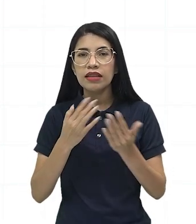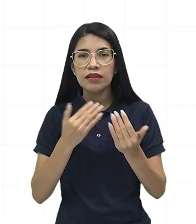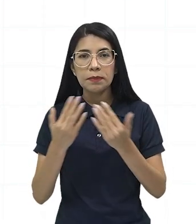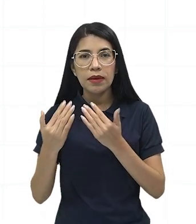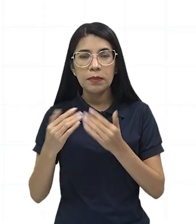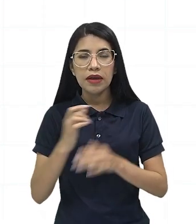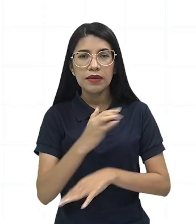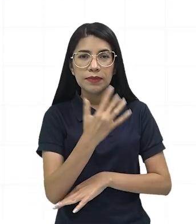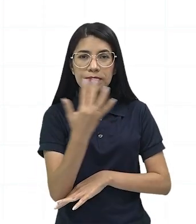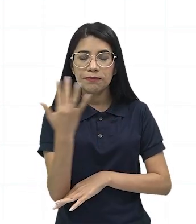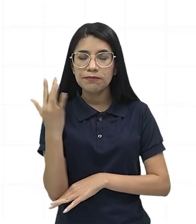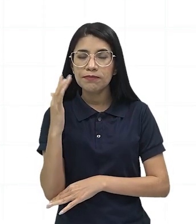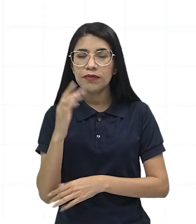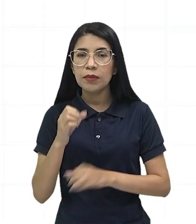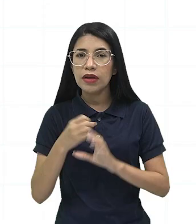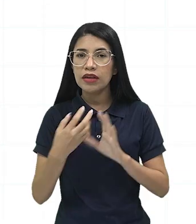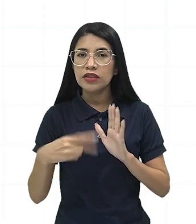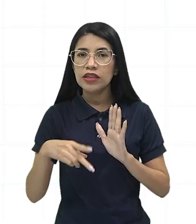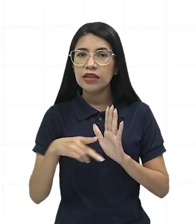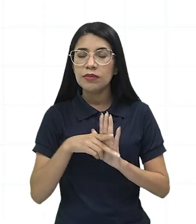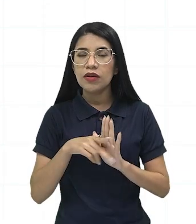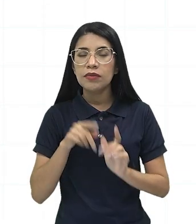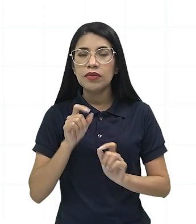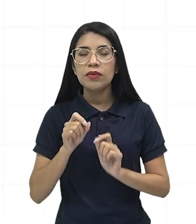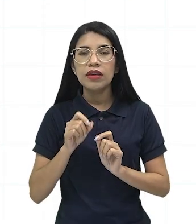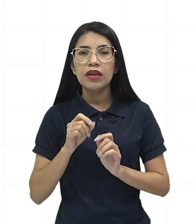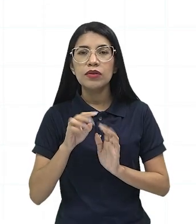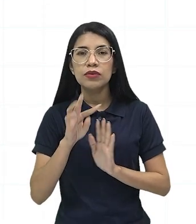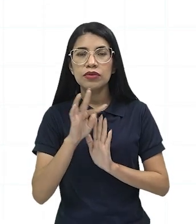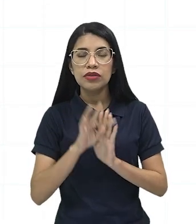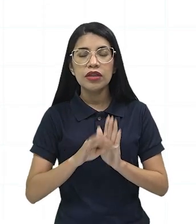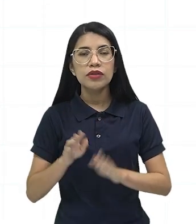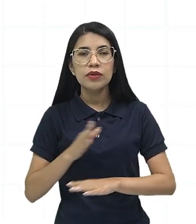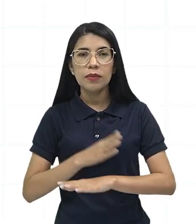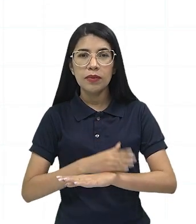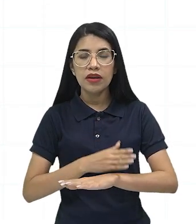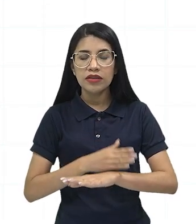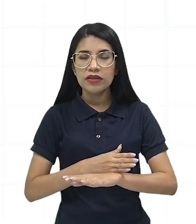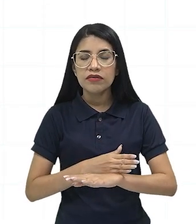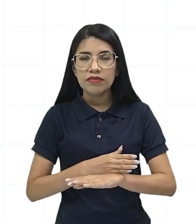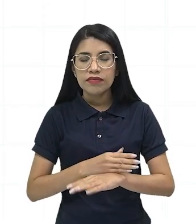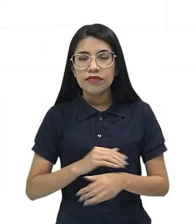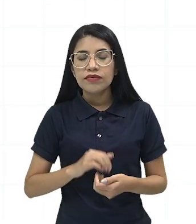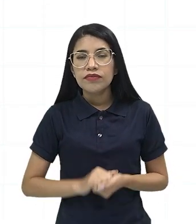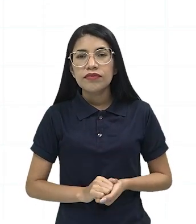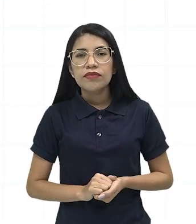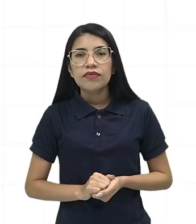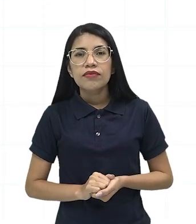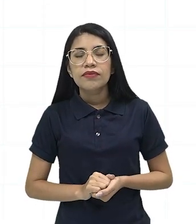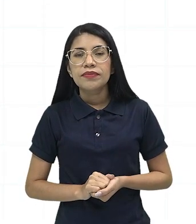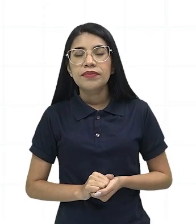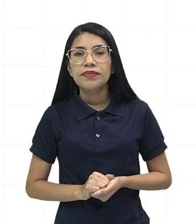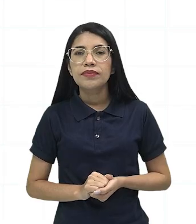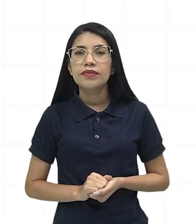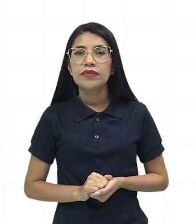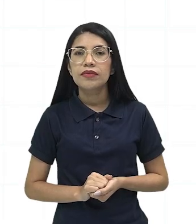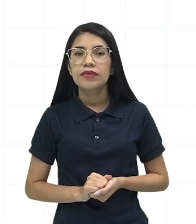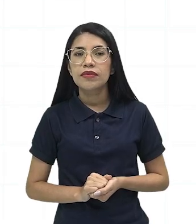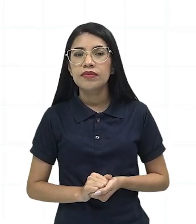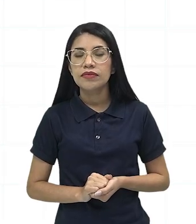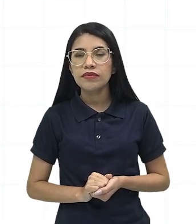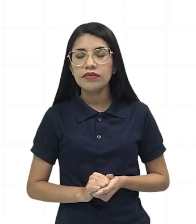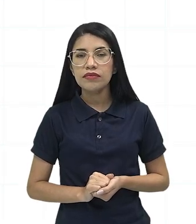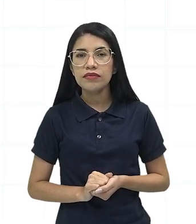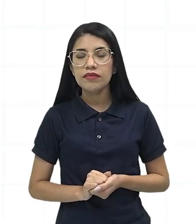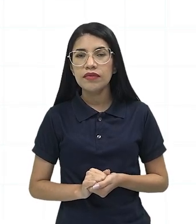natureza, né? Muito característico dos textos medievais, dos poemas medievais. A gente tem o Ai Flores